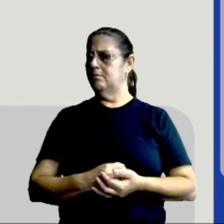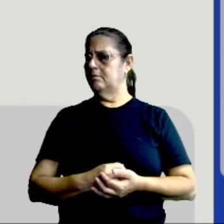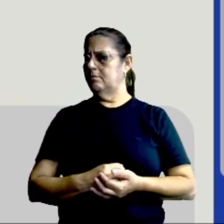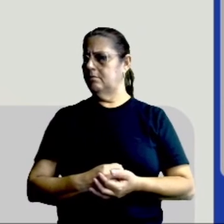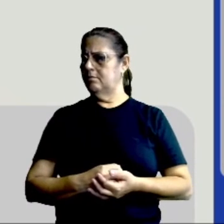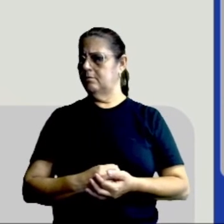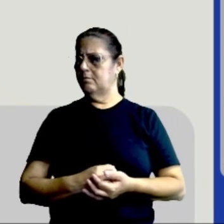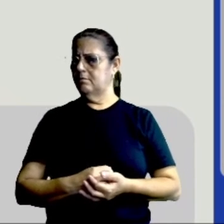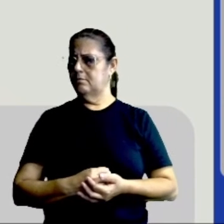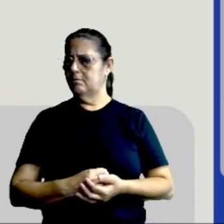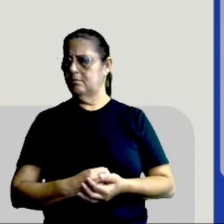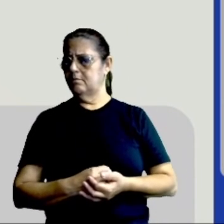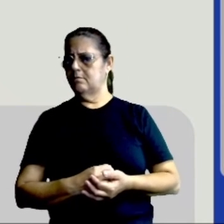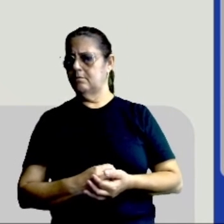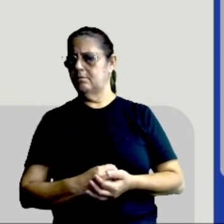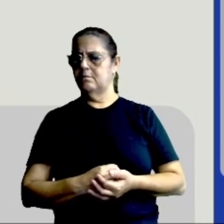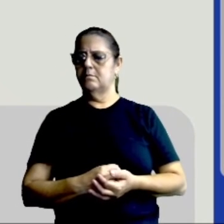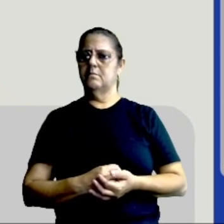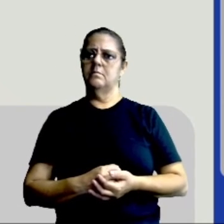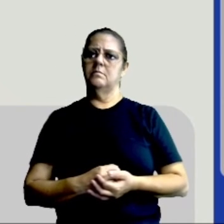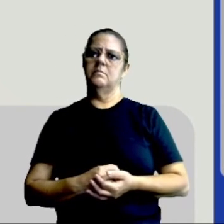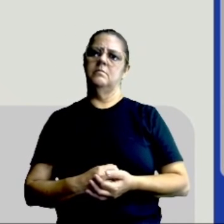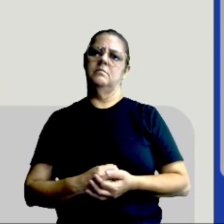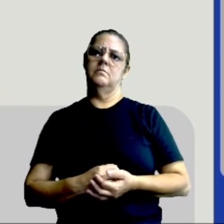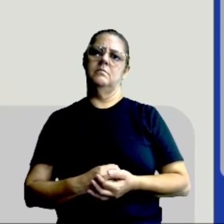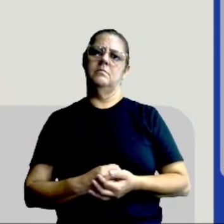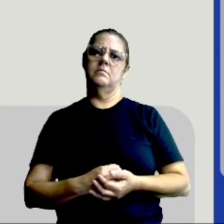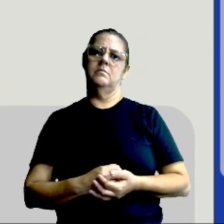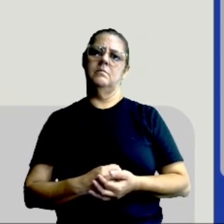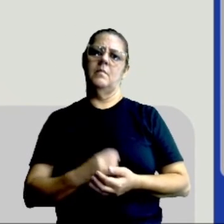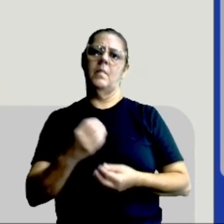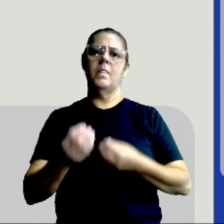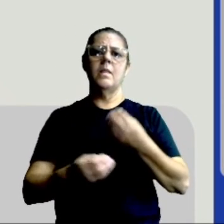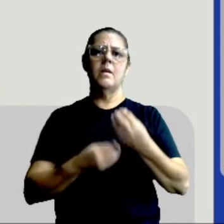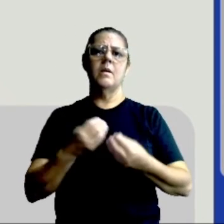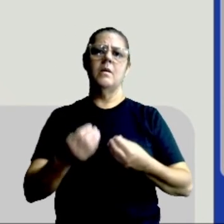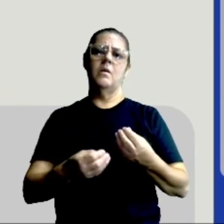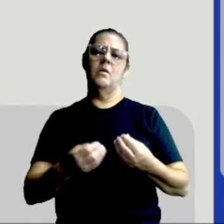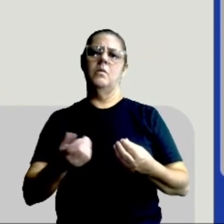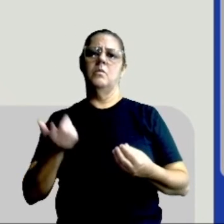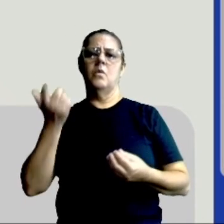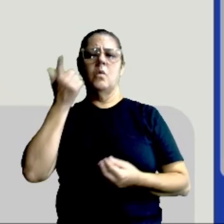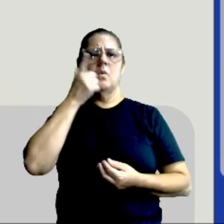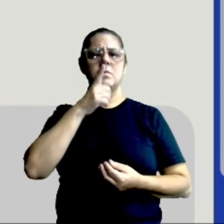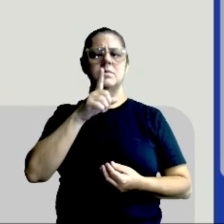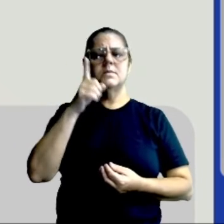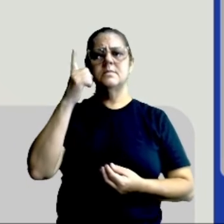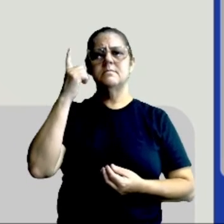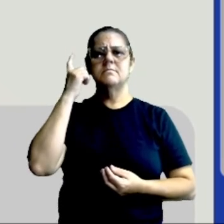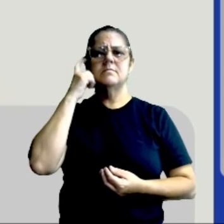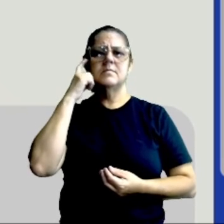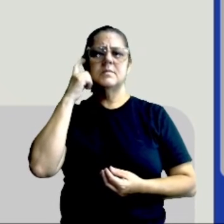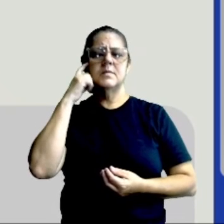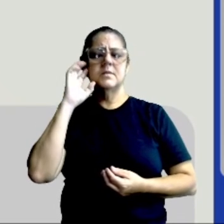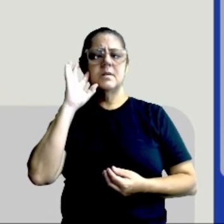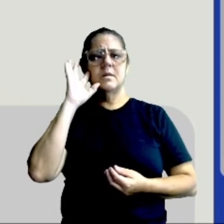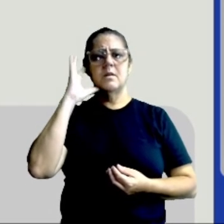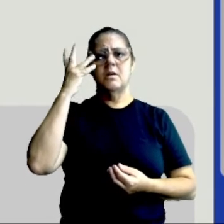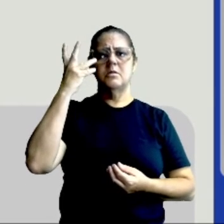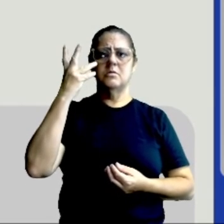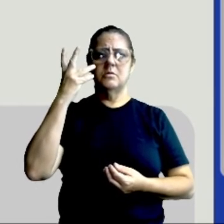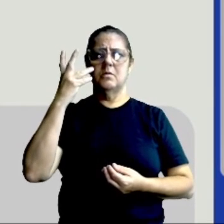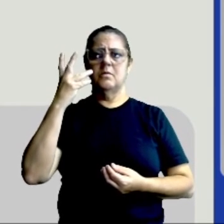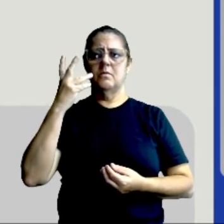situação, tá bom? Vou deixar aqui até a igualdade. E como é que a gente agora consegue pensar e